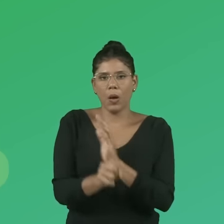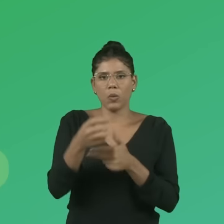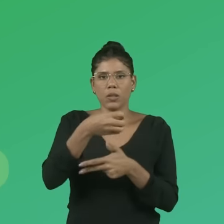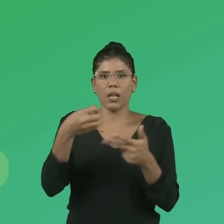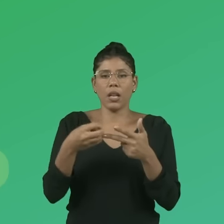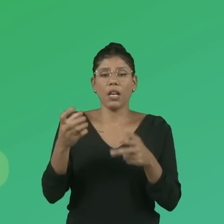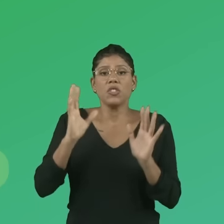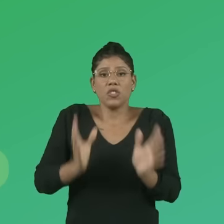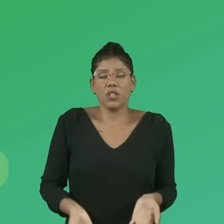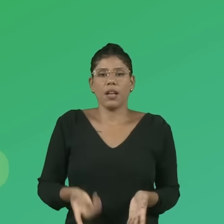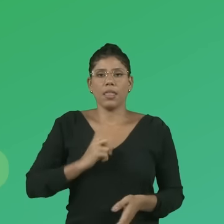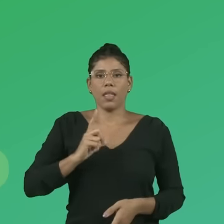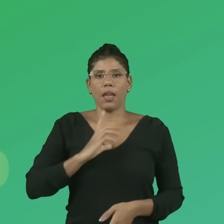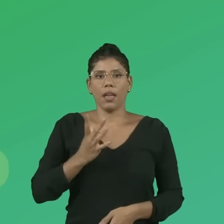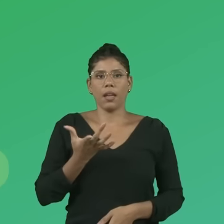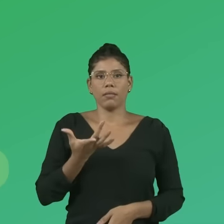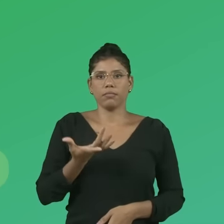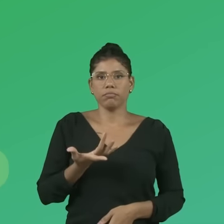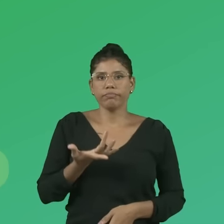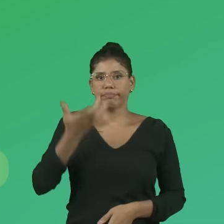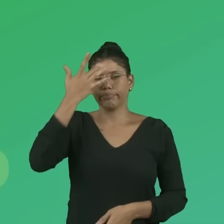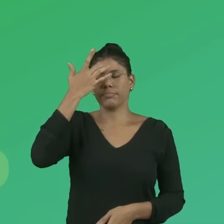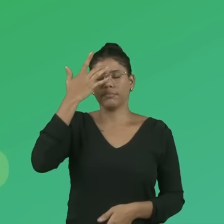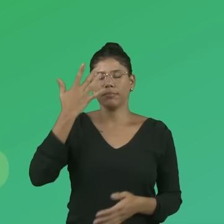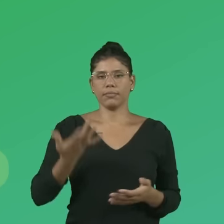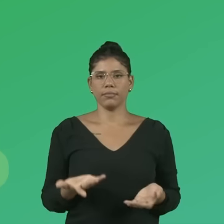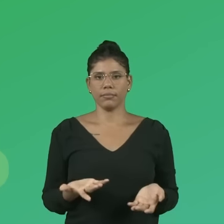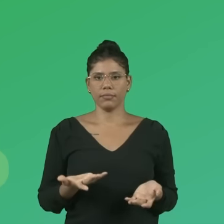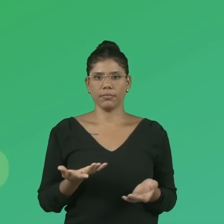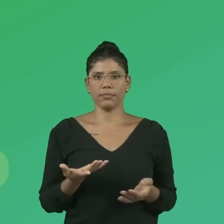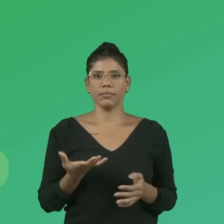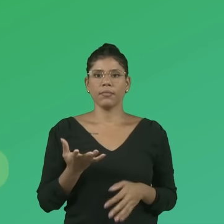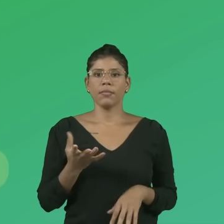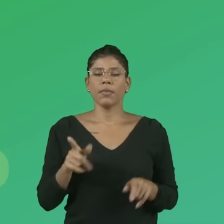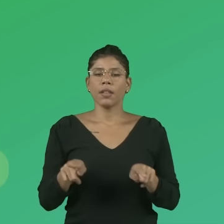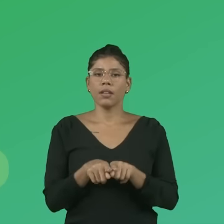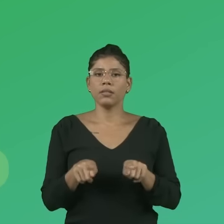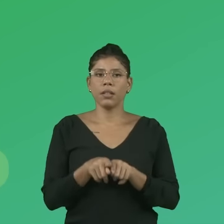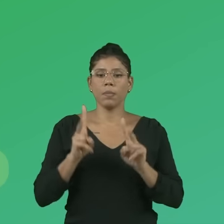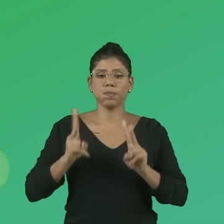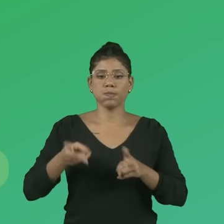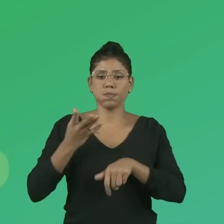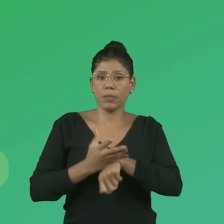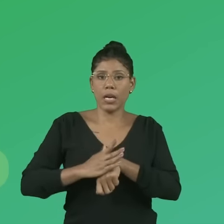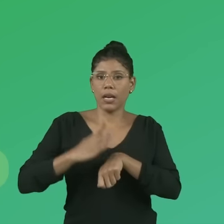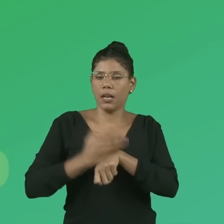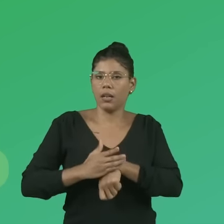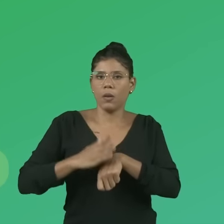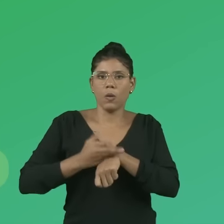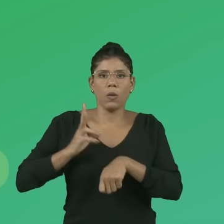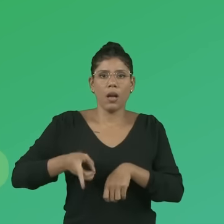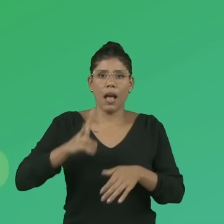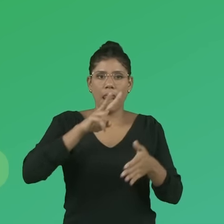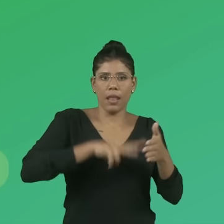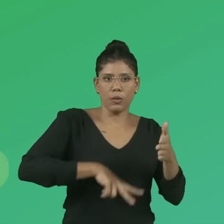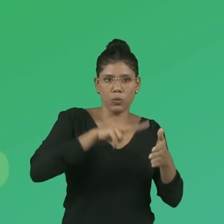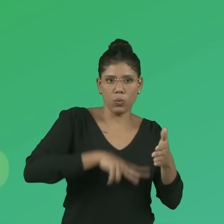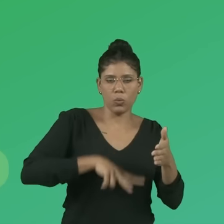você já ter isso internalizado dentro de você, tá? E manter essa prática, né? A leitura e a